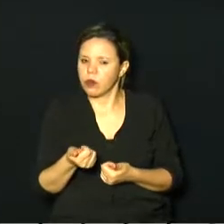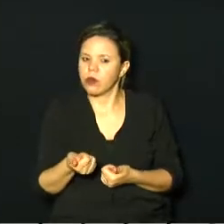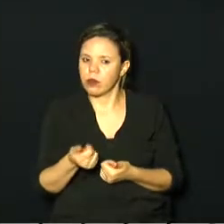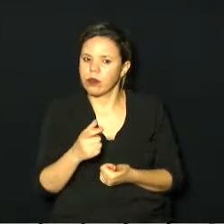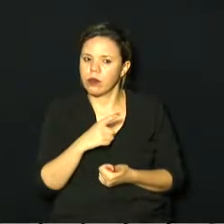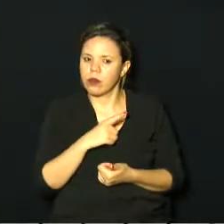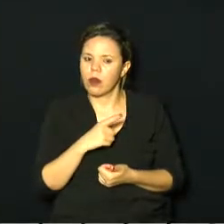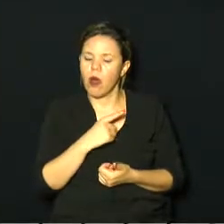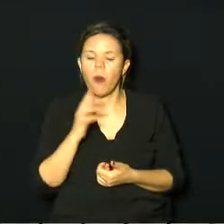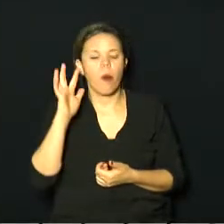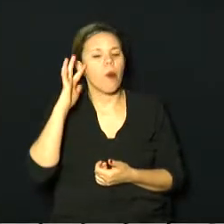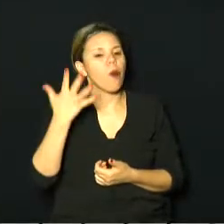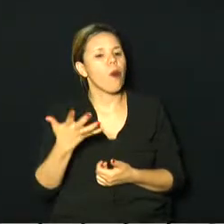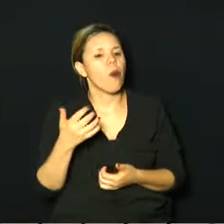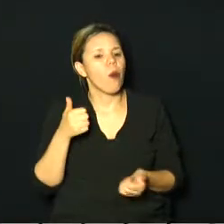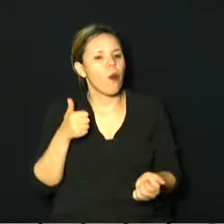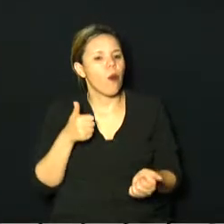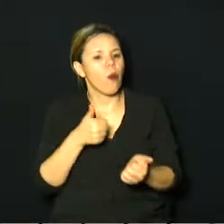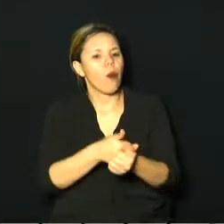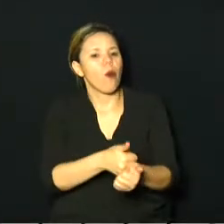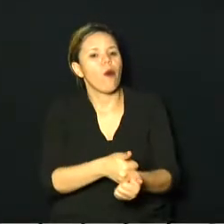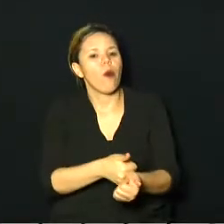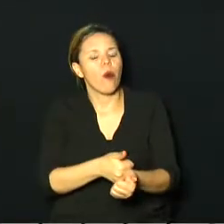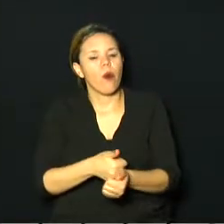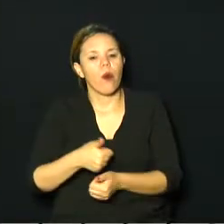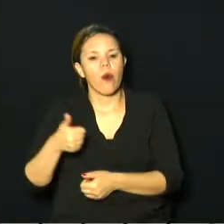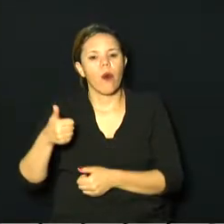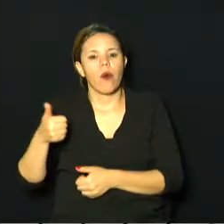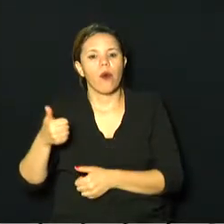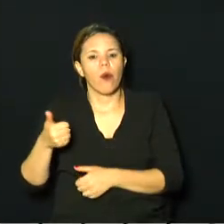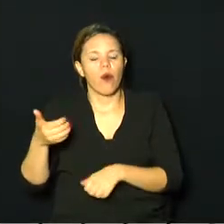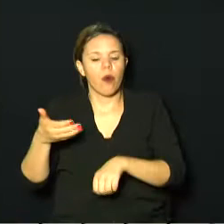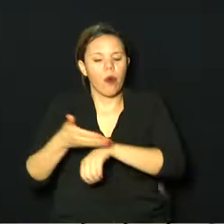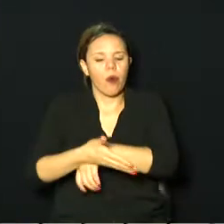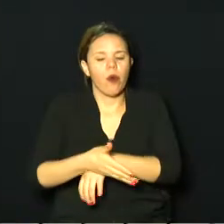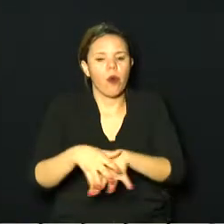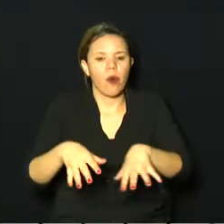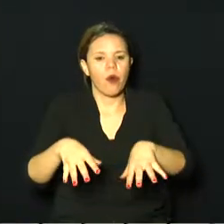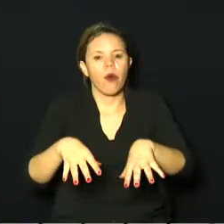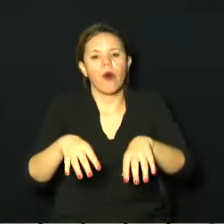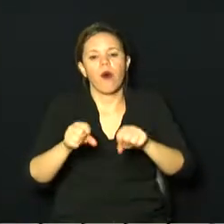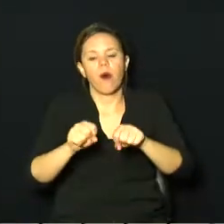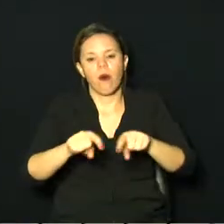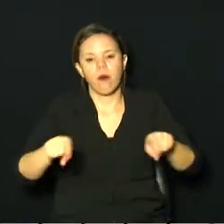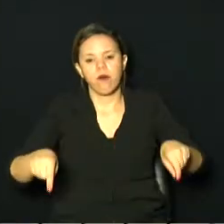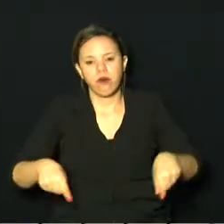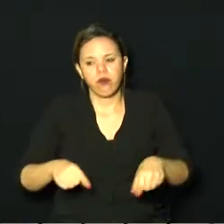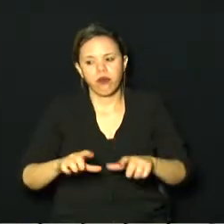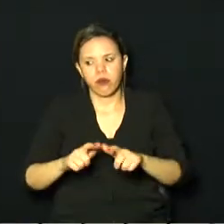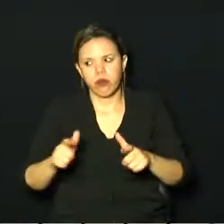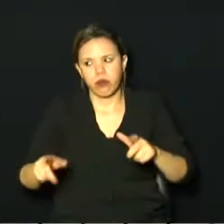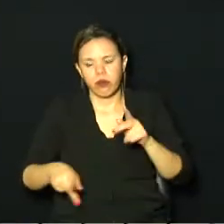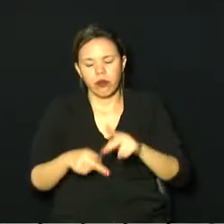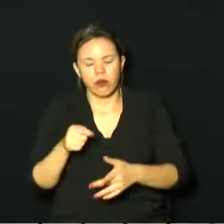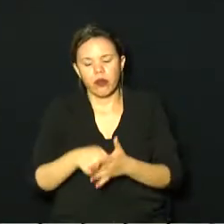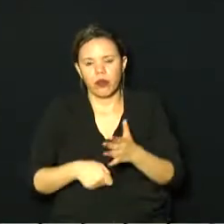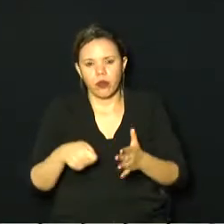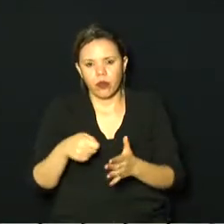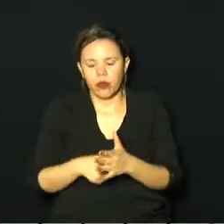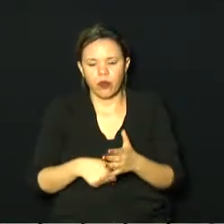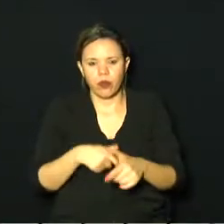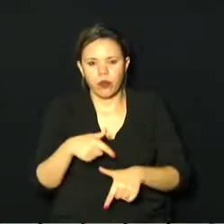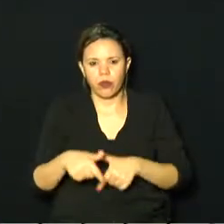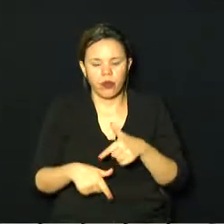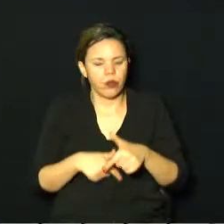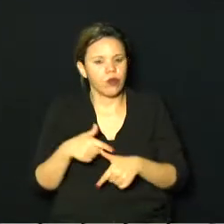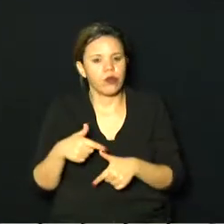saída. Nós acompanhamos na primeira reintegração, quando ainda a maioria dos militantes e ativistas aí